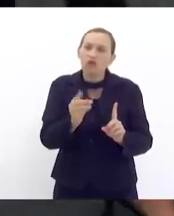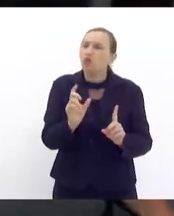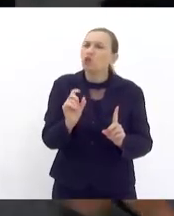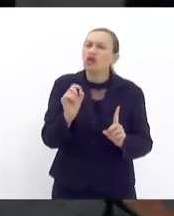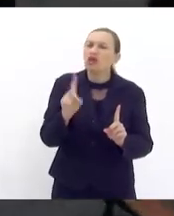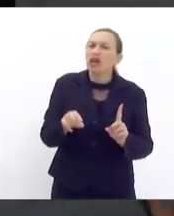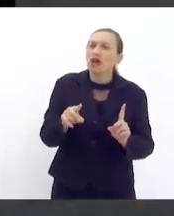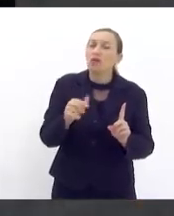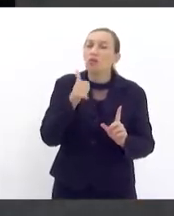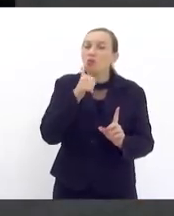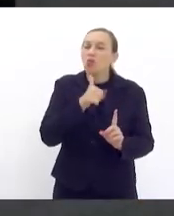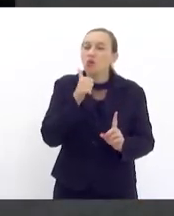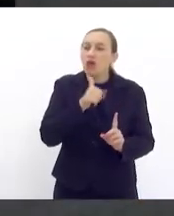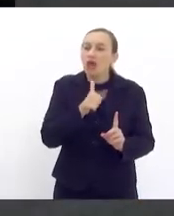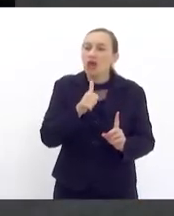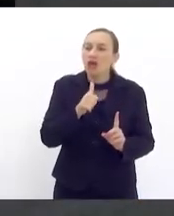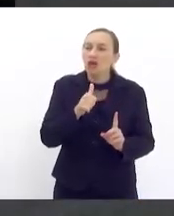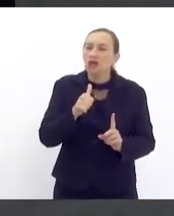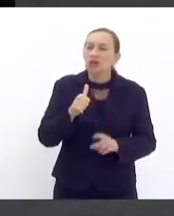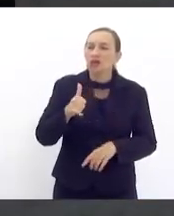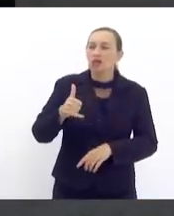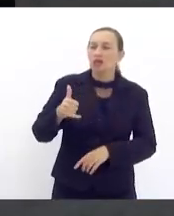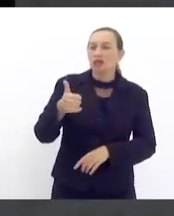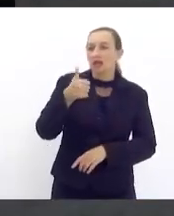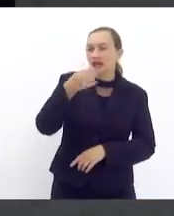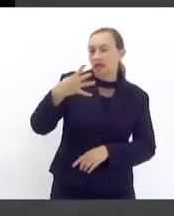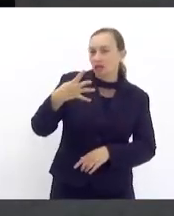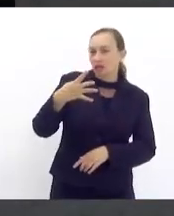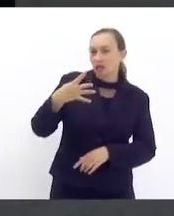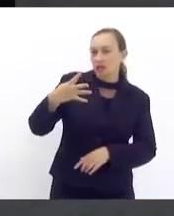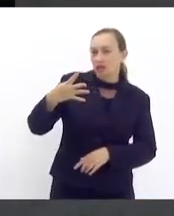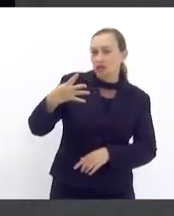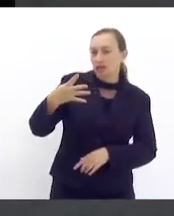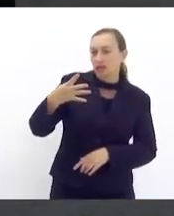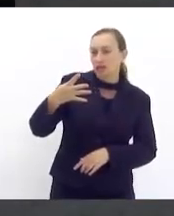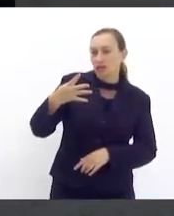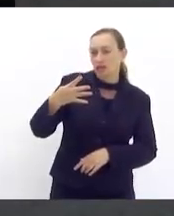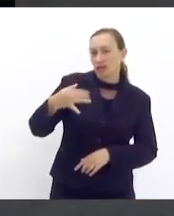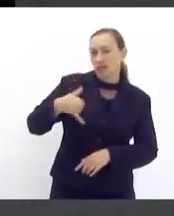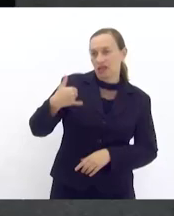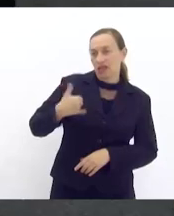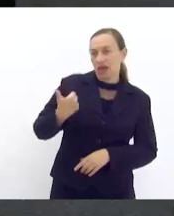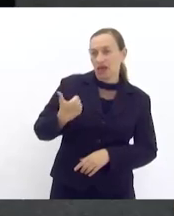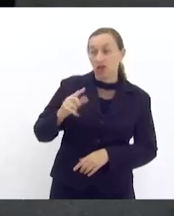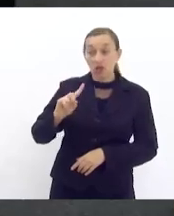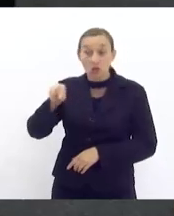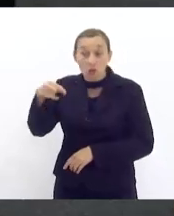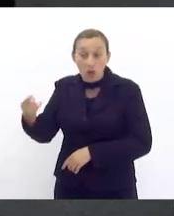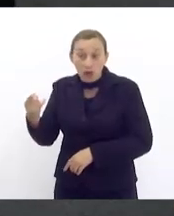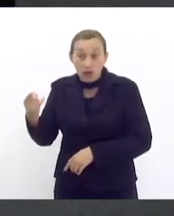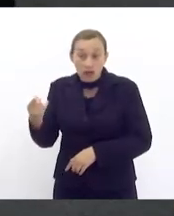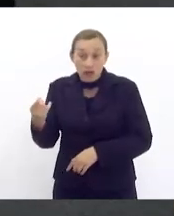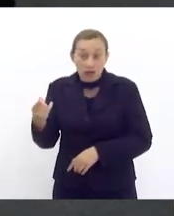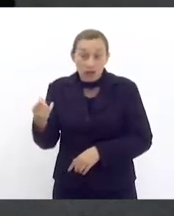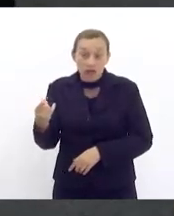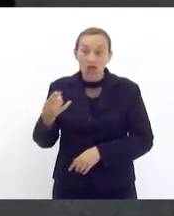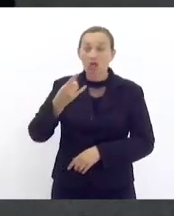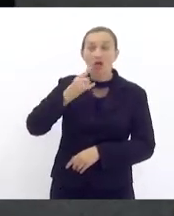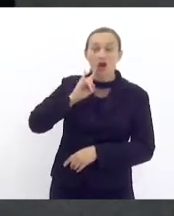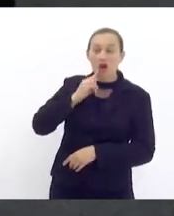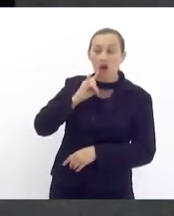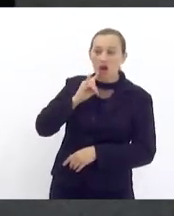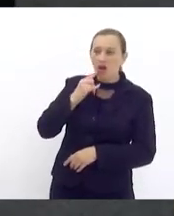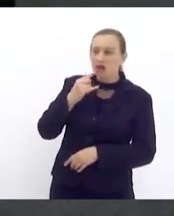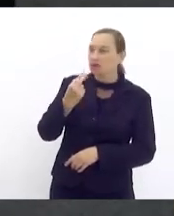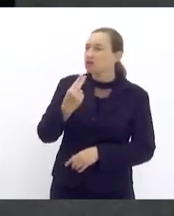mulheres menores de 14 anos crianças né dentre outras aquelas que estão alcoolizadas ou que não podem